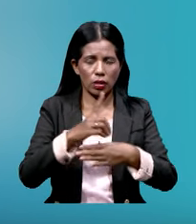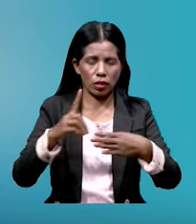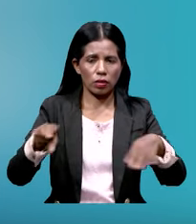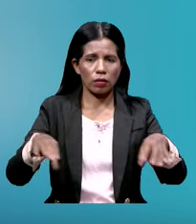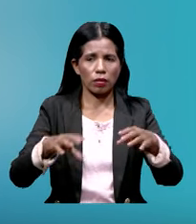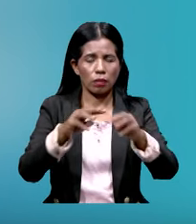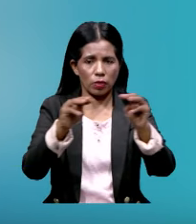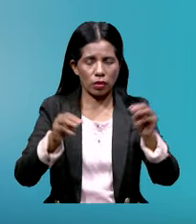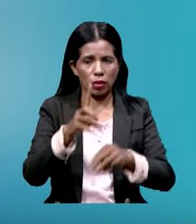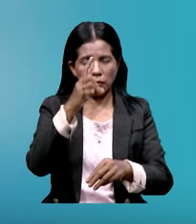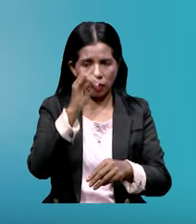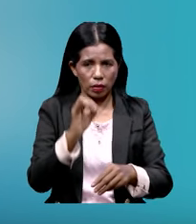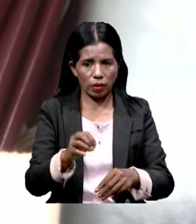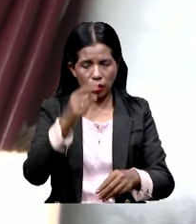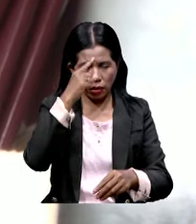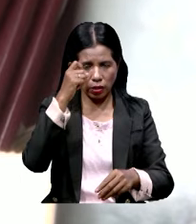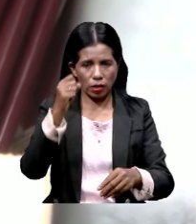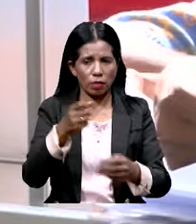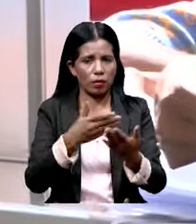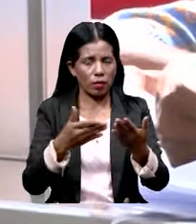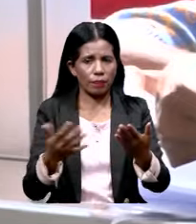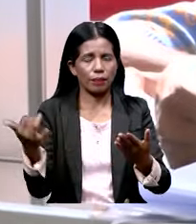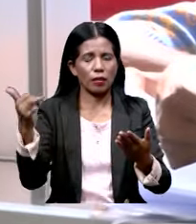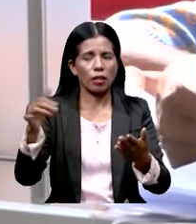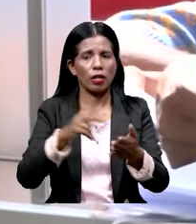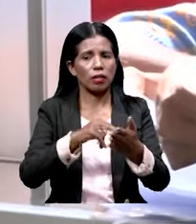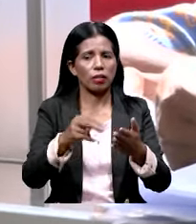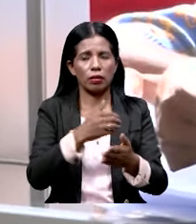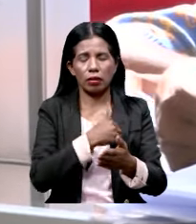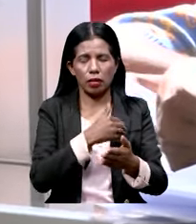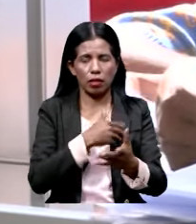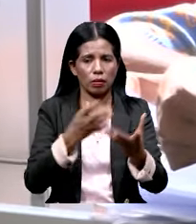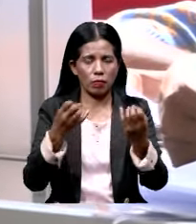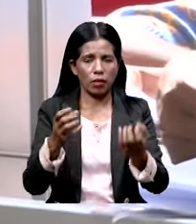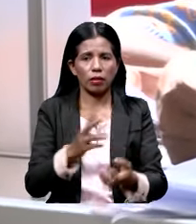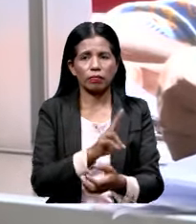notariado município de Linian, tamba equipamento nebe iha notariado, se dá o suficiente atu